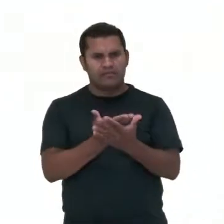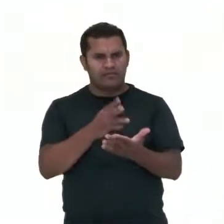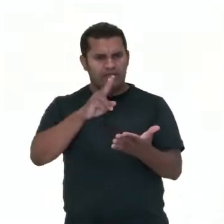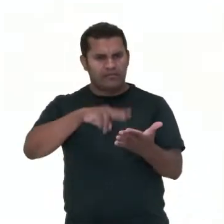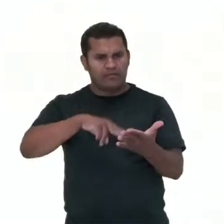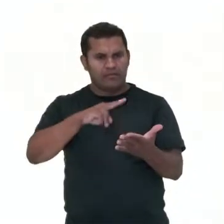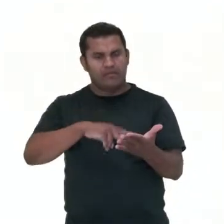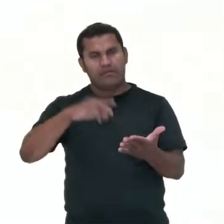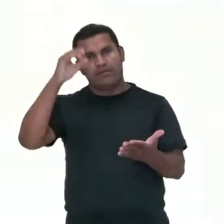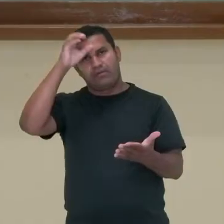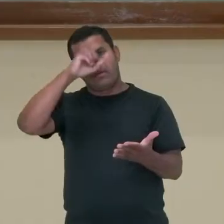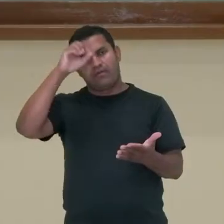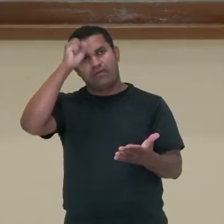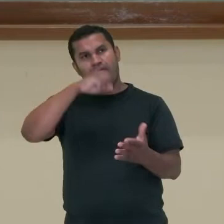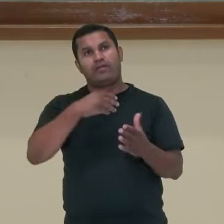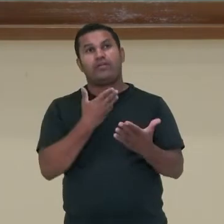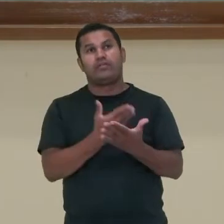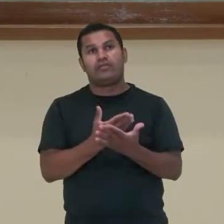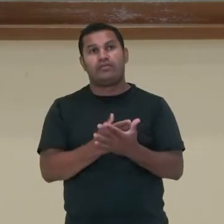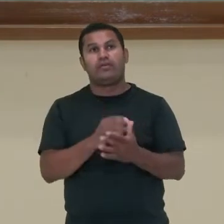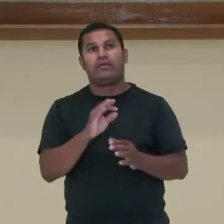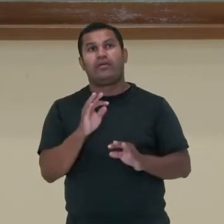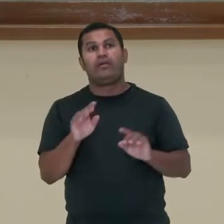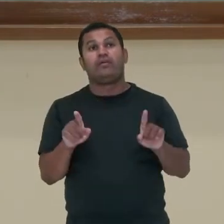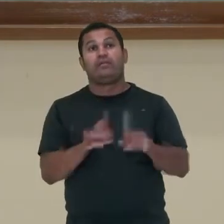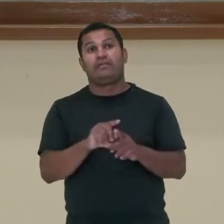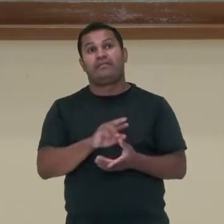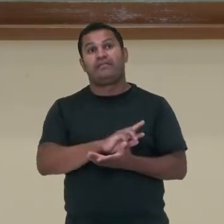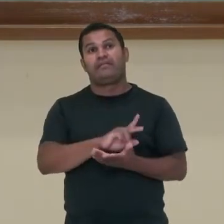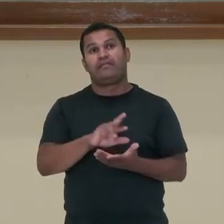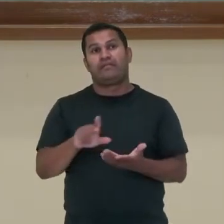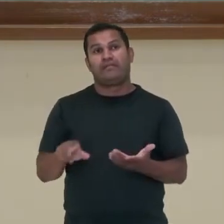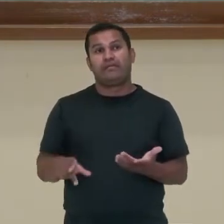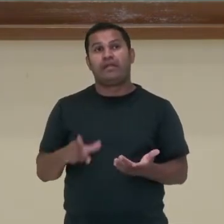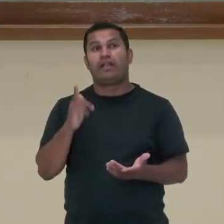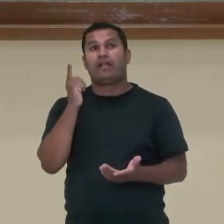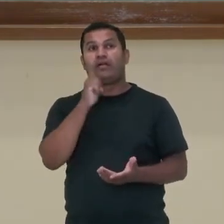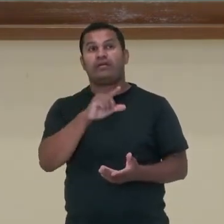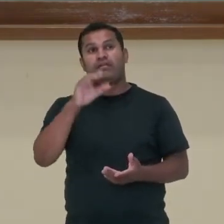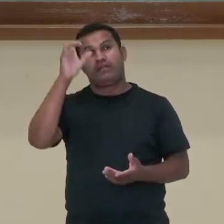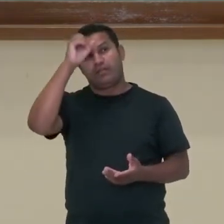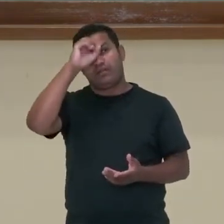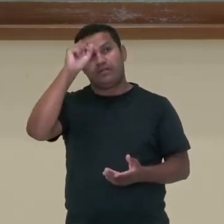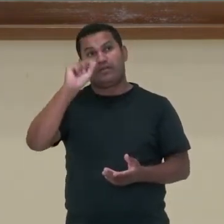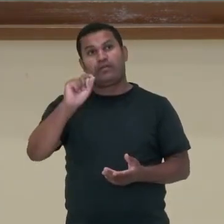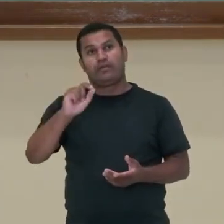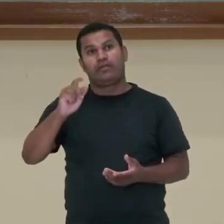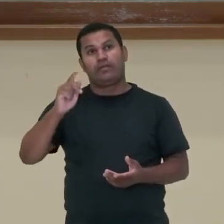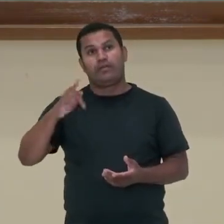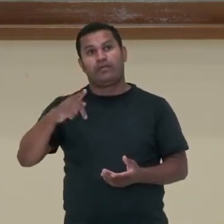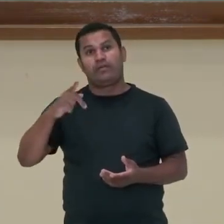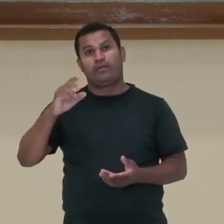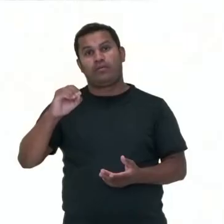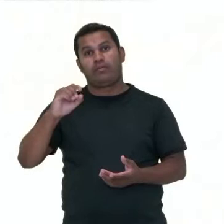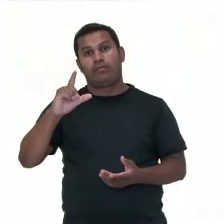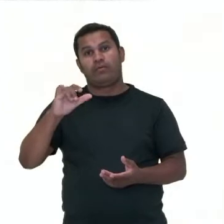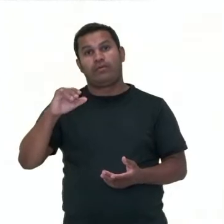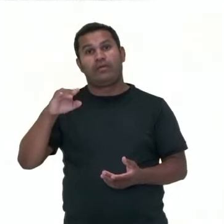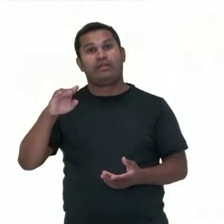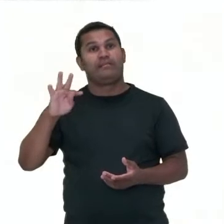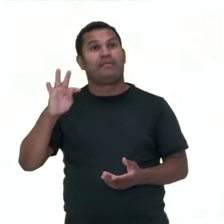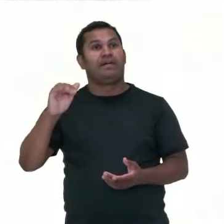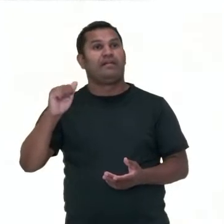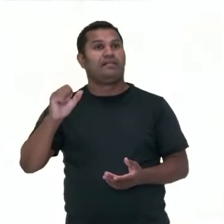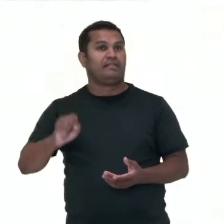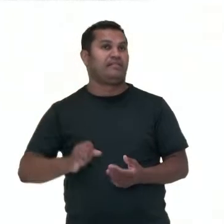várias matérias e começam a ter os saberes de várias matérias. Então, vai impactar exatamente todo mundo conhecendo naquele momento. E nós temos também a sociedade,